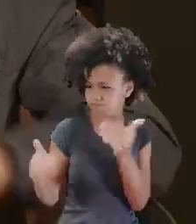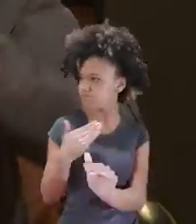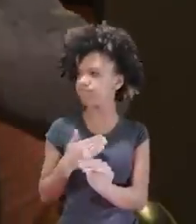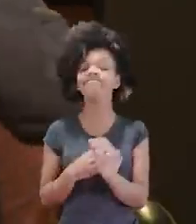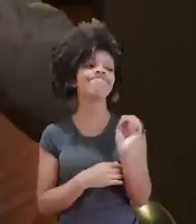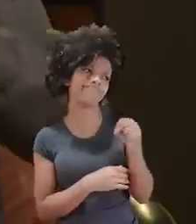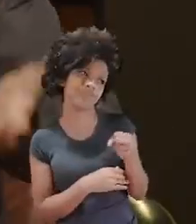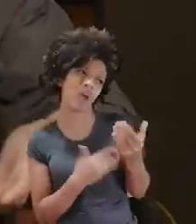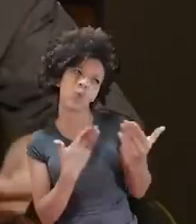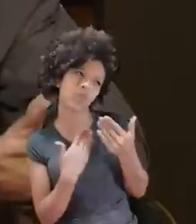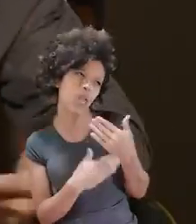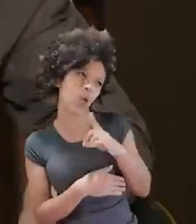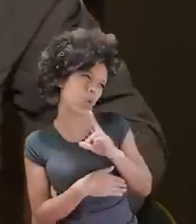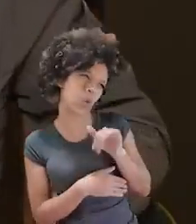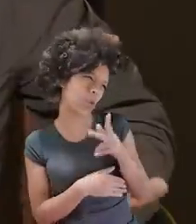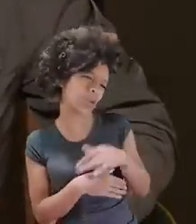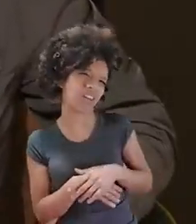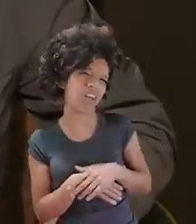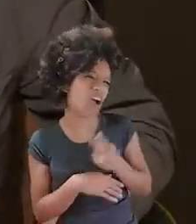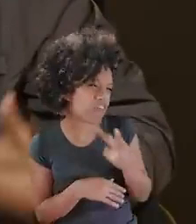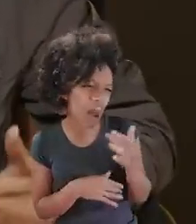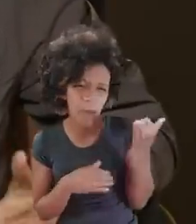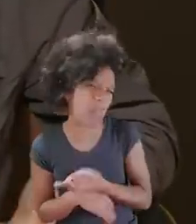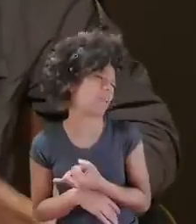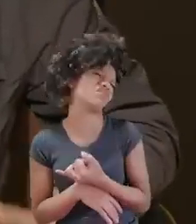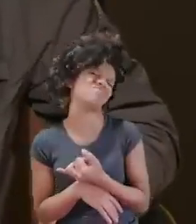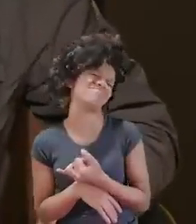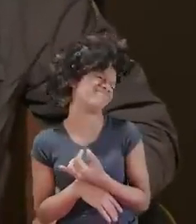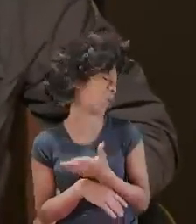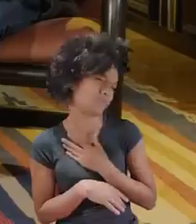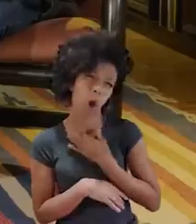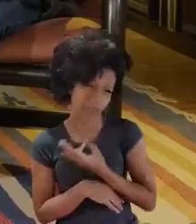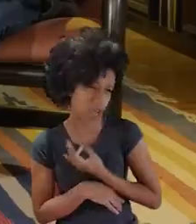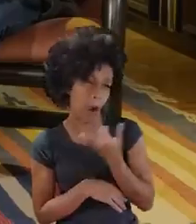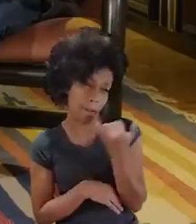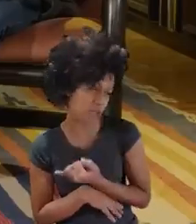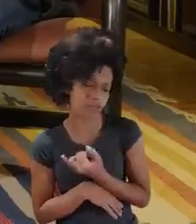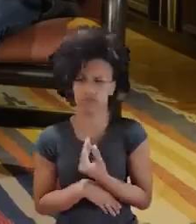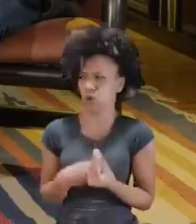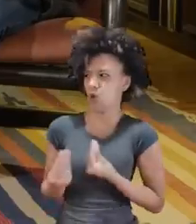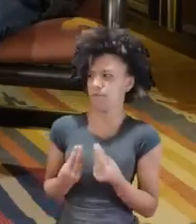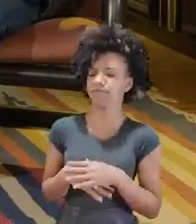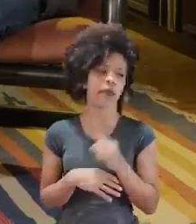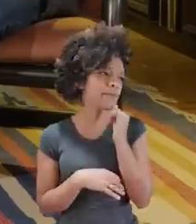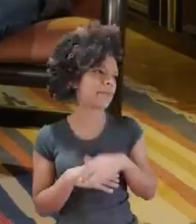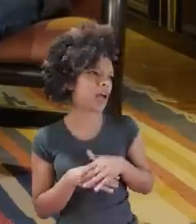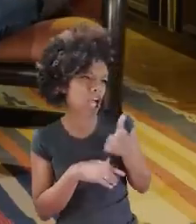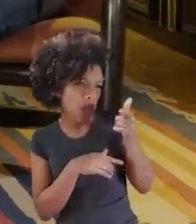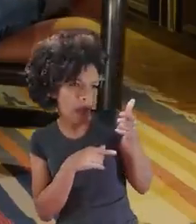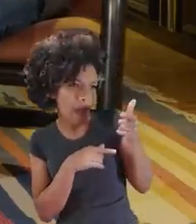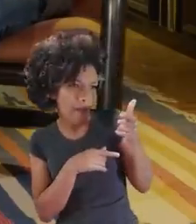assim eu não comprava muito da Cunha porque eu dar coisa fala muita merda na minha opinião não pode falar nada para tipo é cara